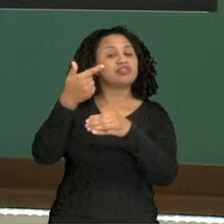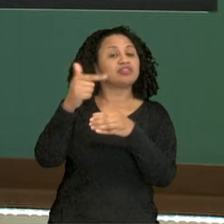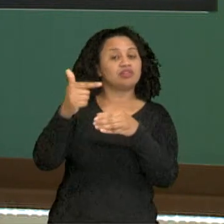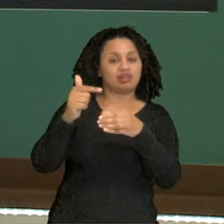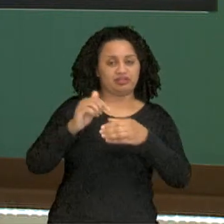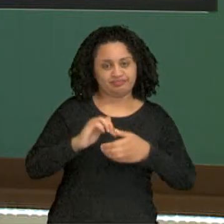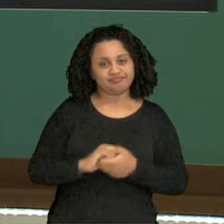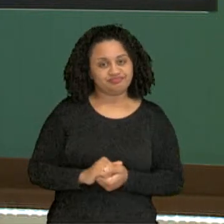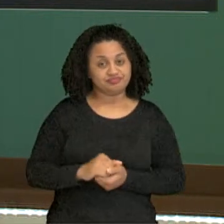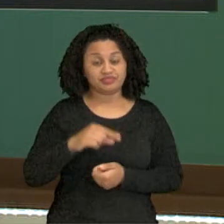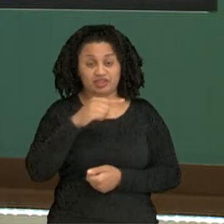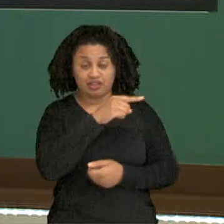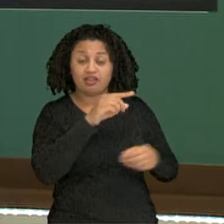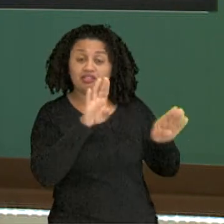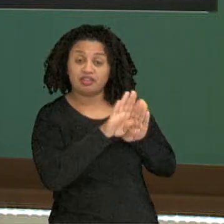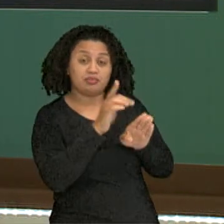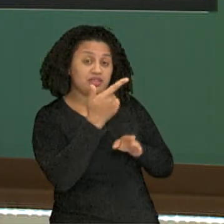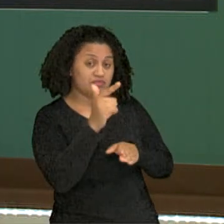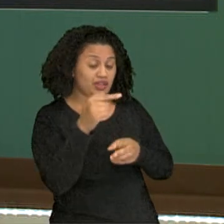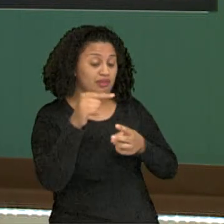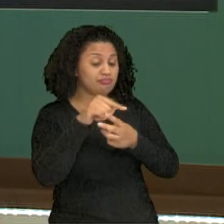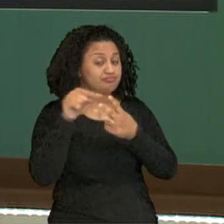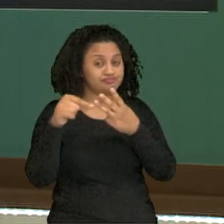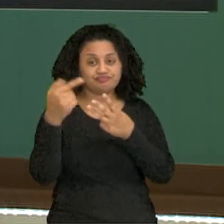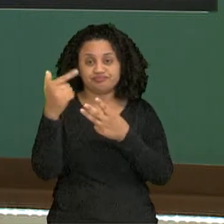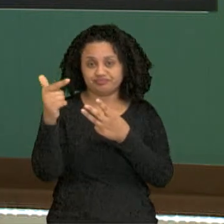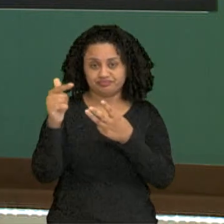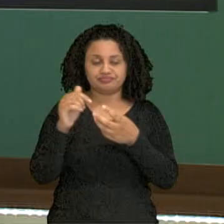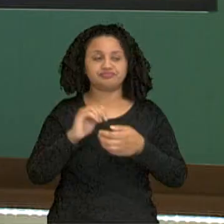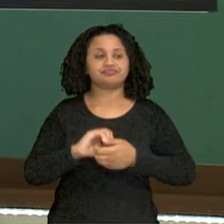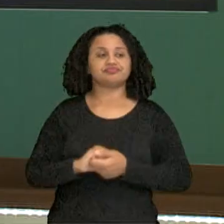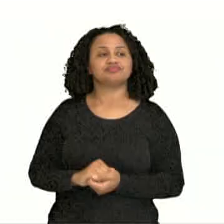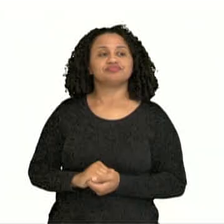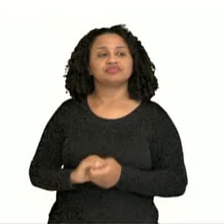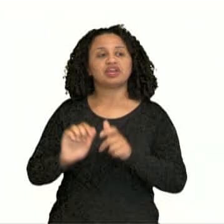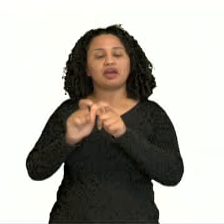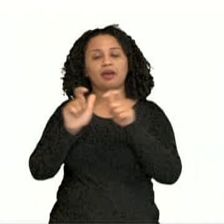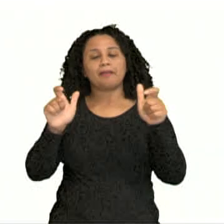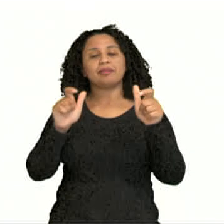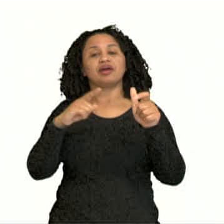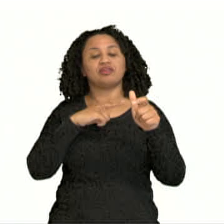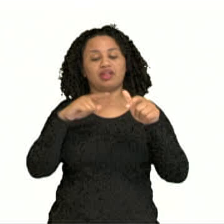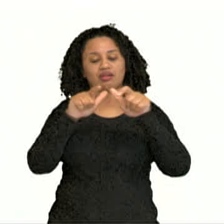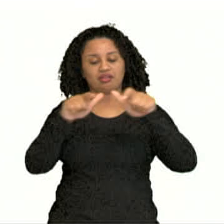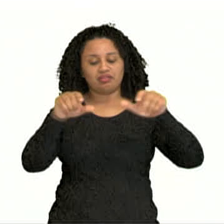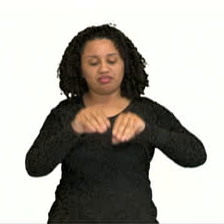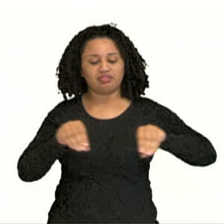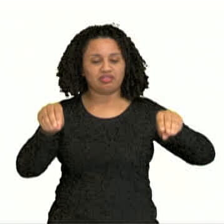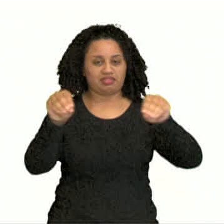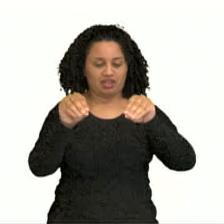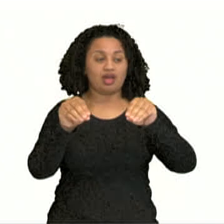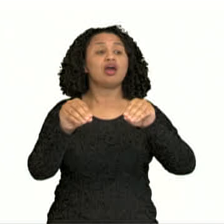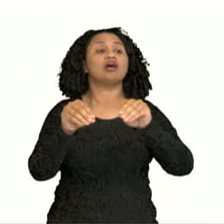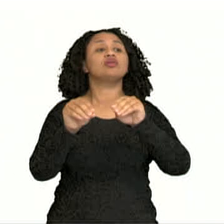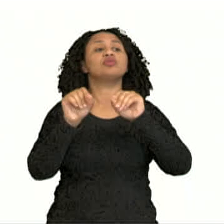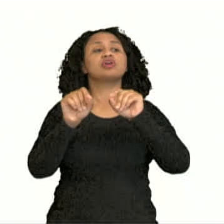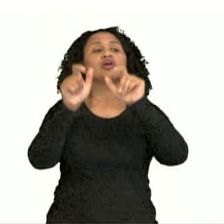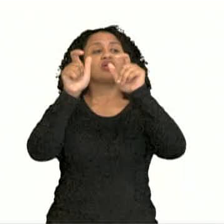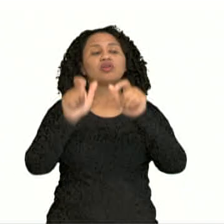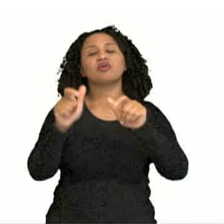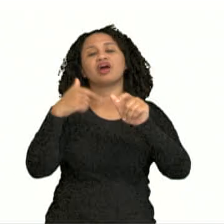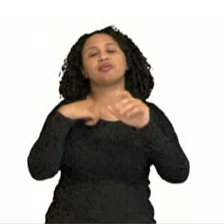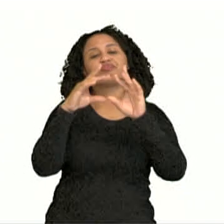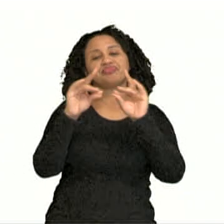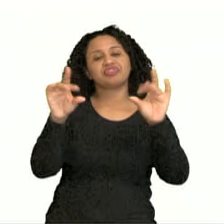briófitas. Não possuem flores, nem frutos e nem sementes. A maioria é terrestre e vive preferencialmente em